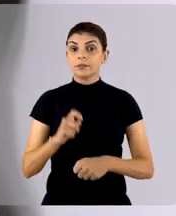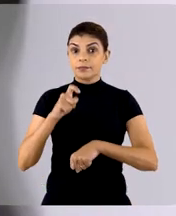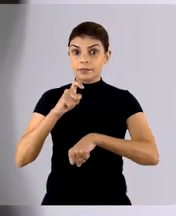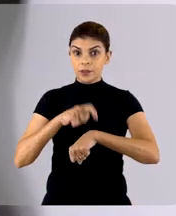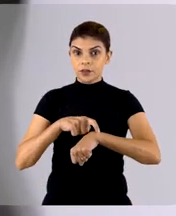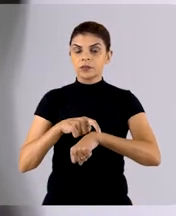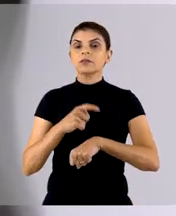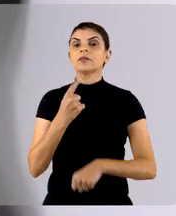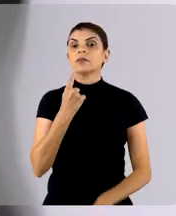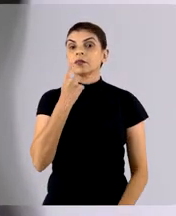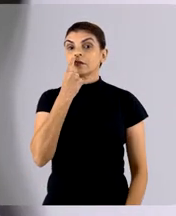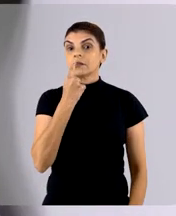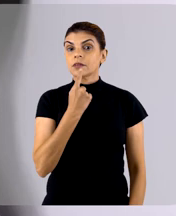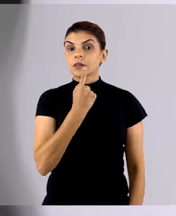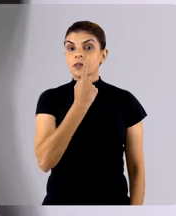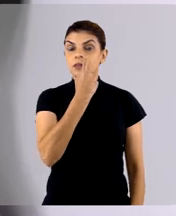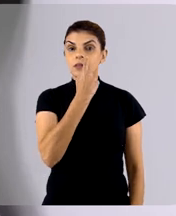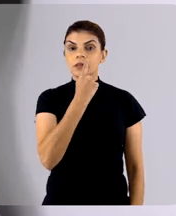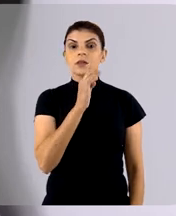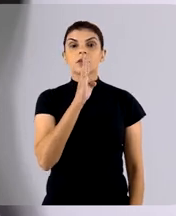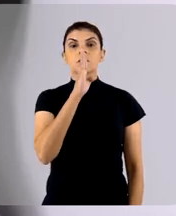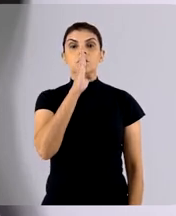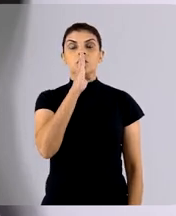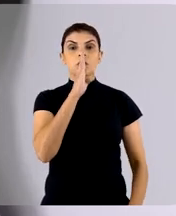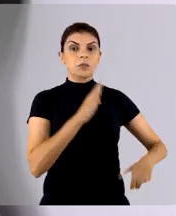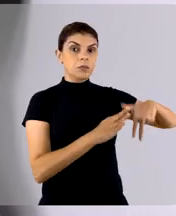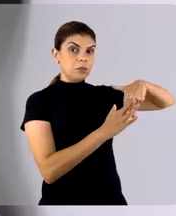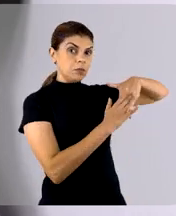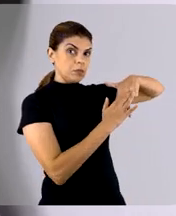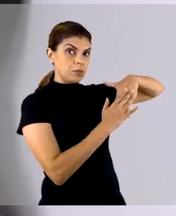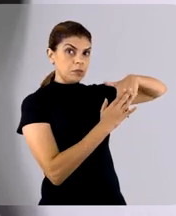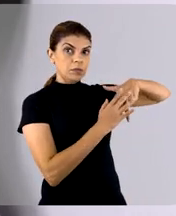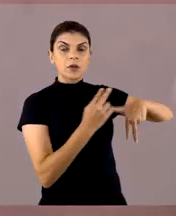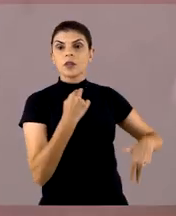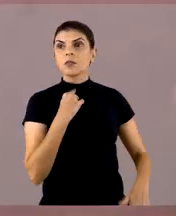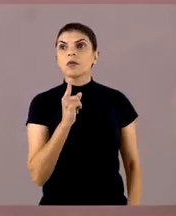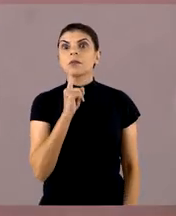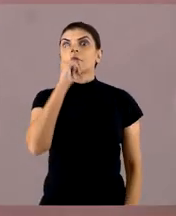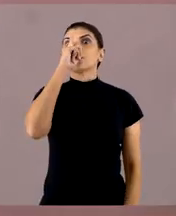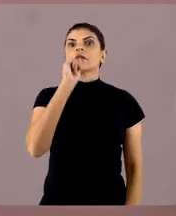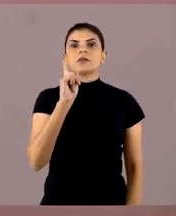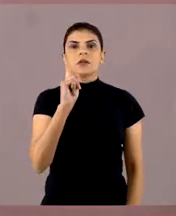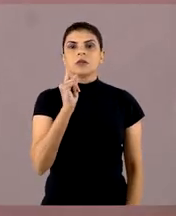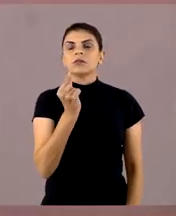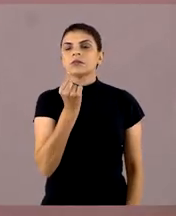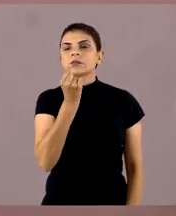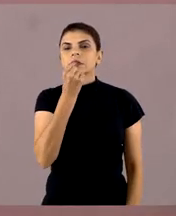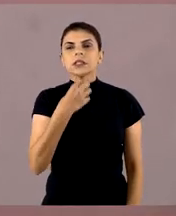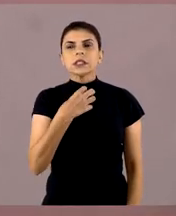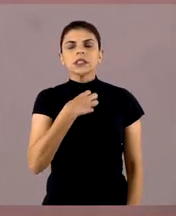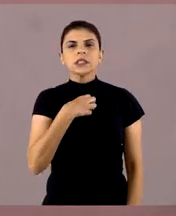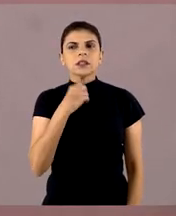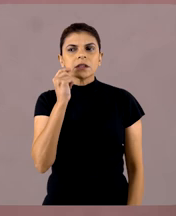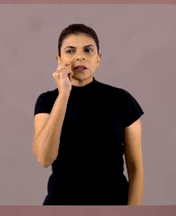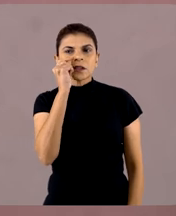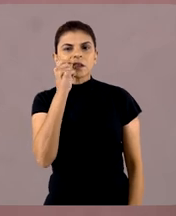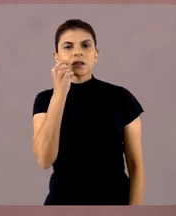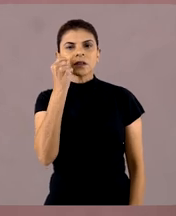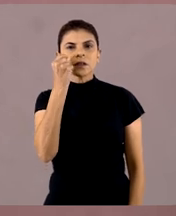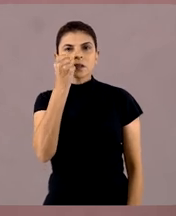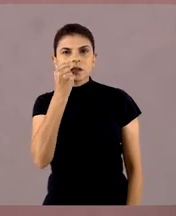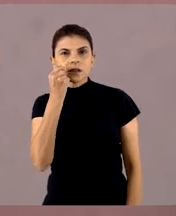e insira-o através do orifício nasal, mantendo-o paralelo com o palato, não para cima, até sentir